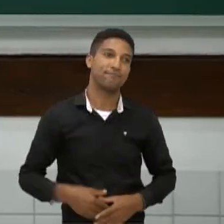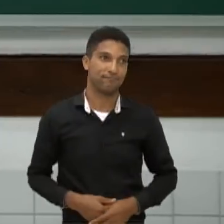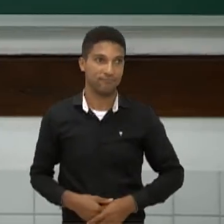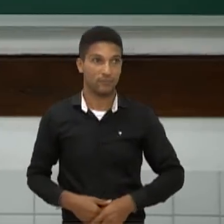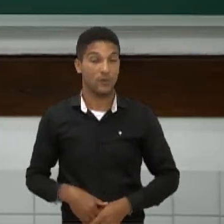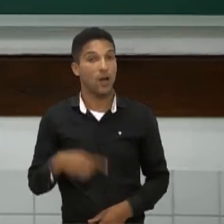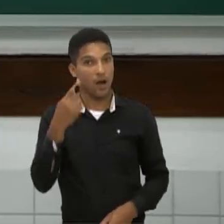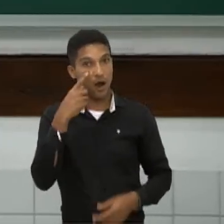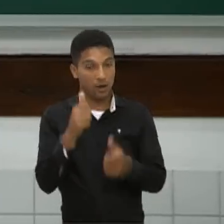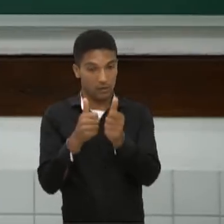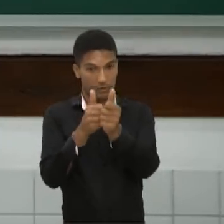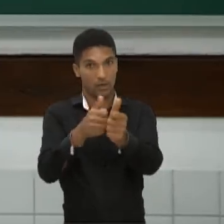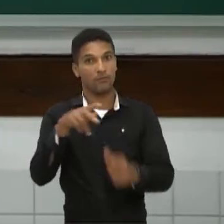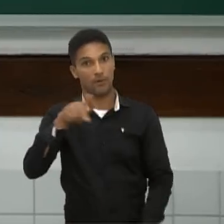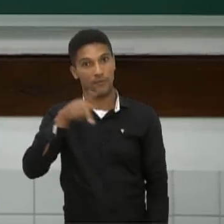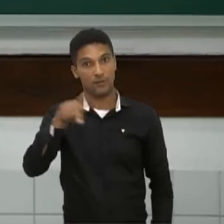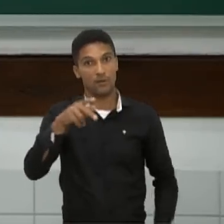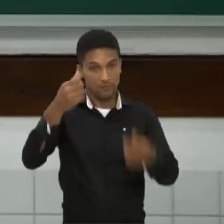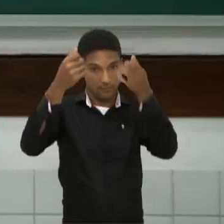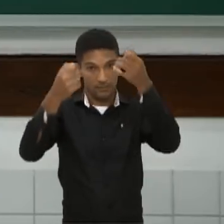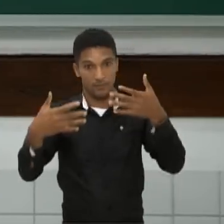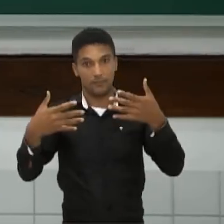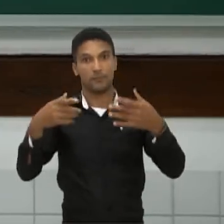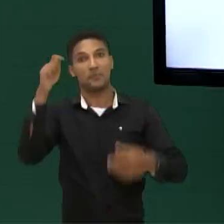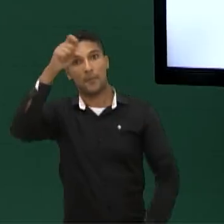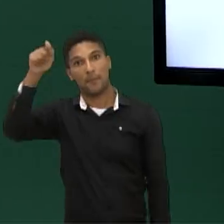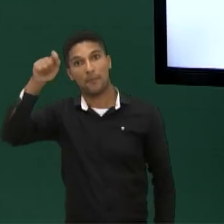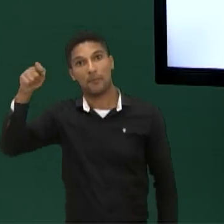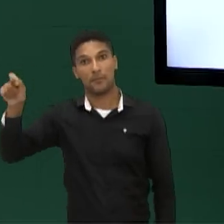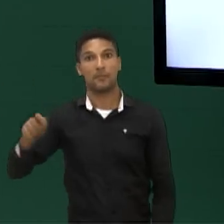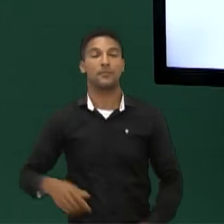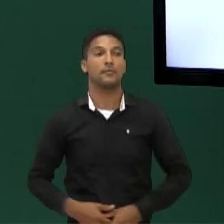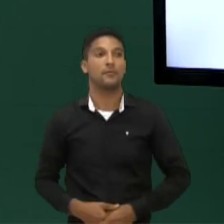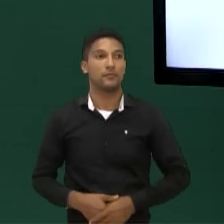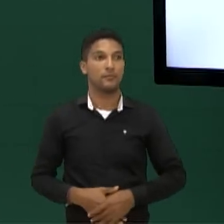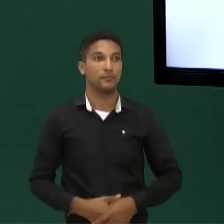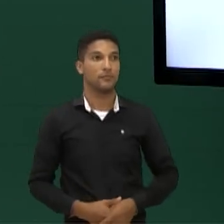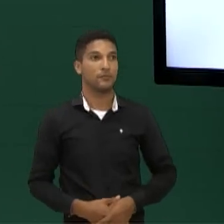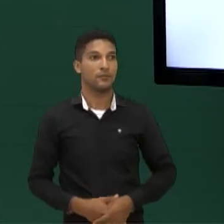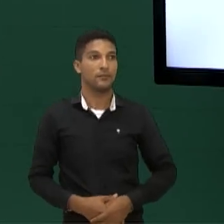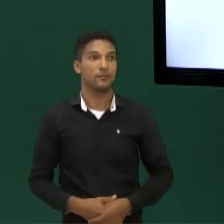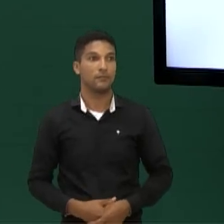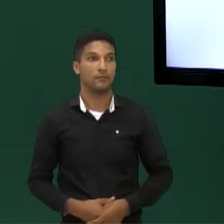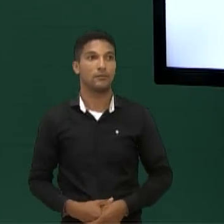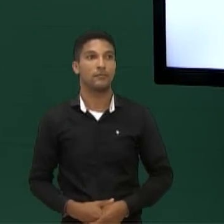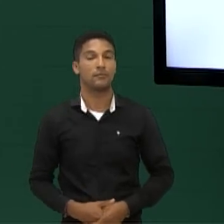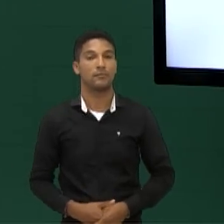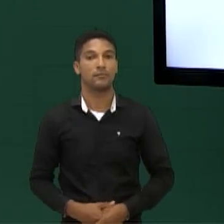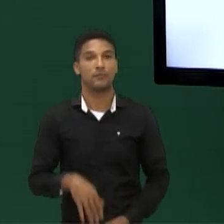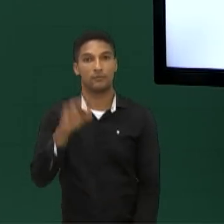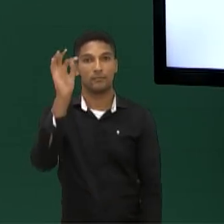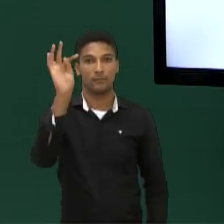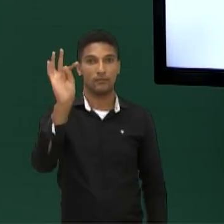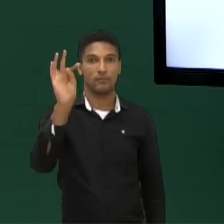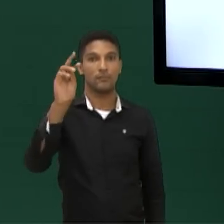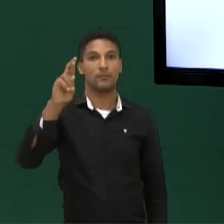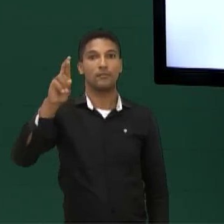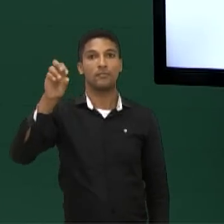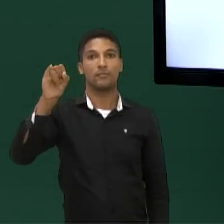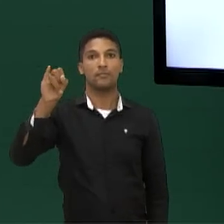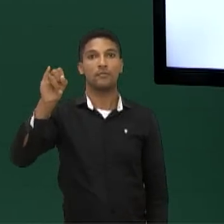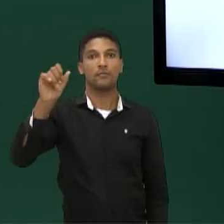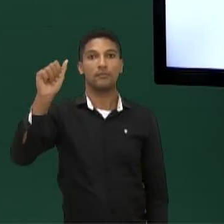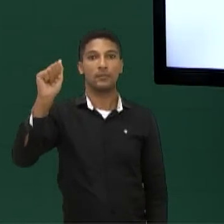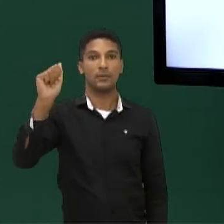um triângulo, tá? Vamos lá. Esse triângulo, a gente sabe que as medidas deles são